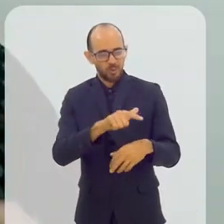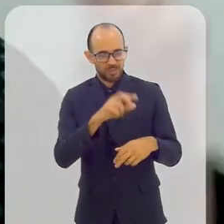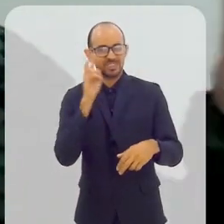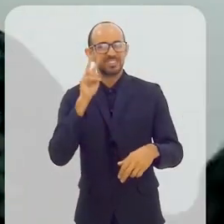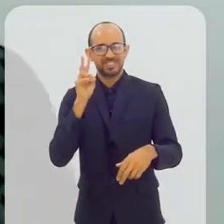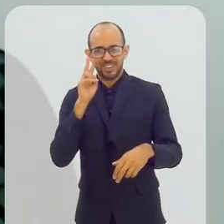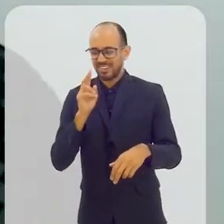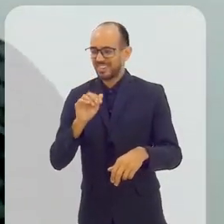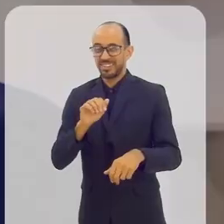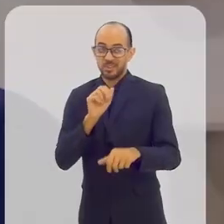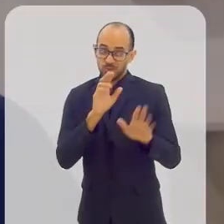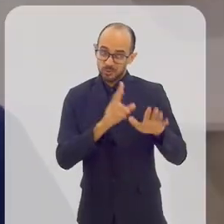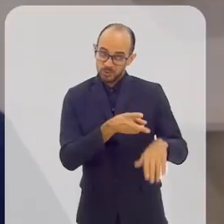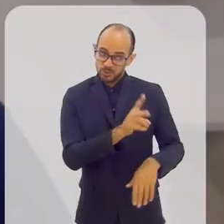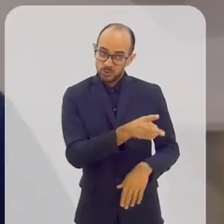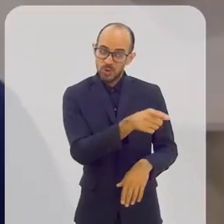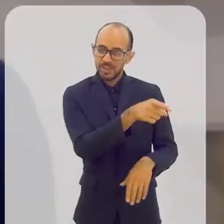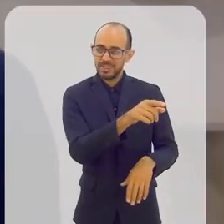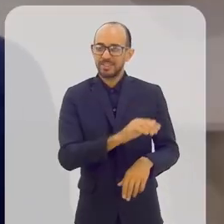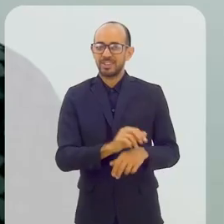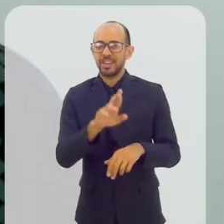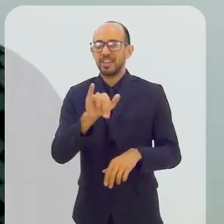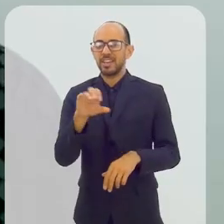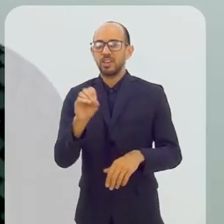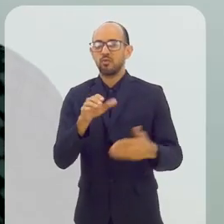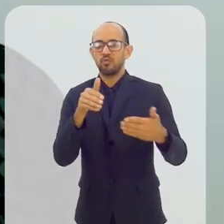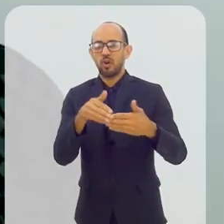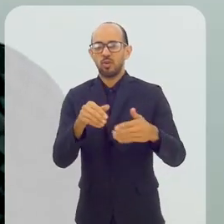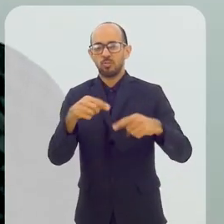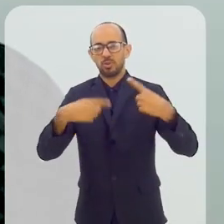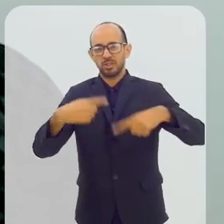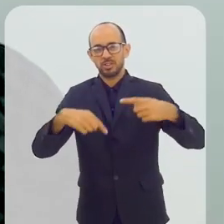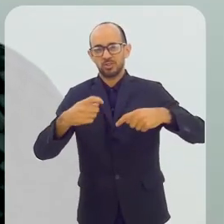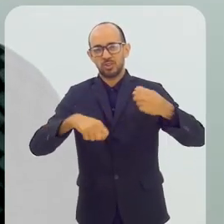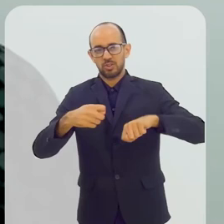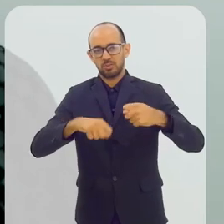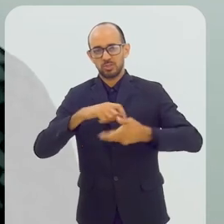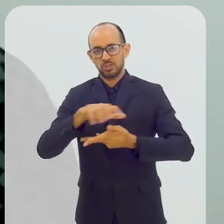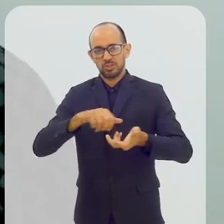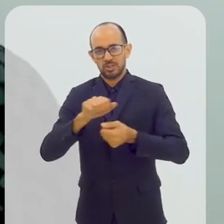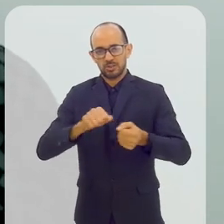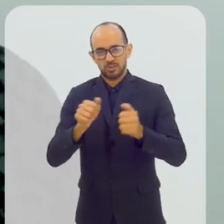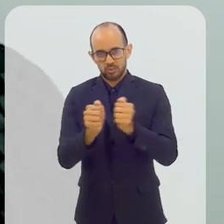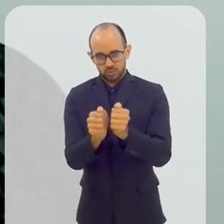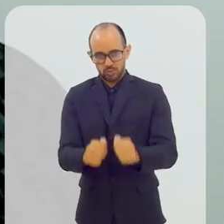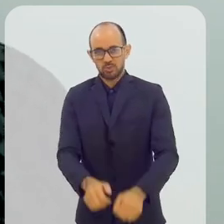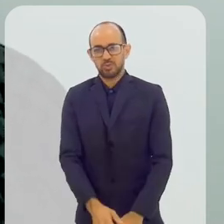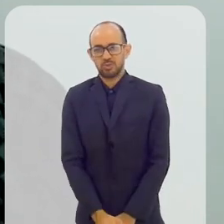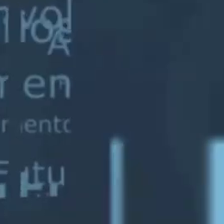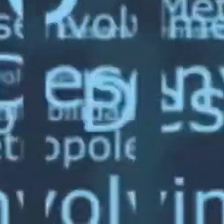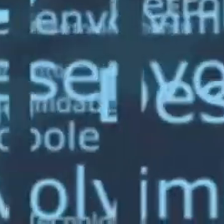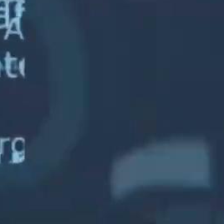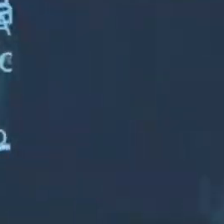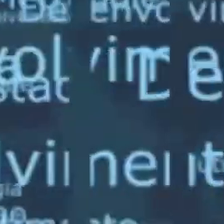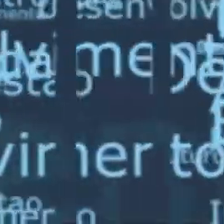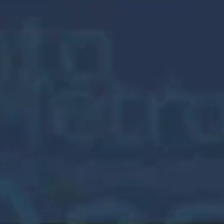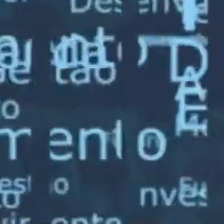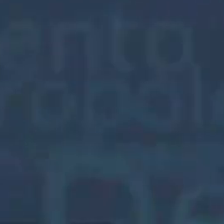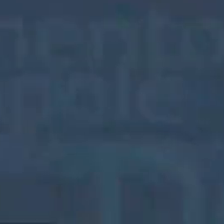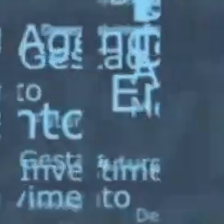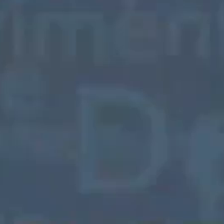No próximo. Rio em Foco, aqui, Política, Economia e Sustentabilidade caminham juntos.